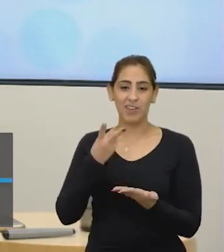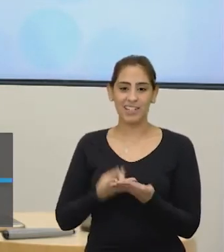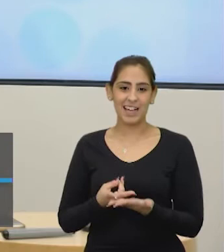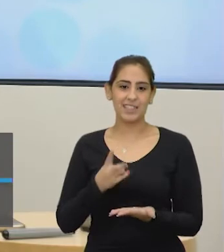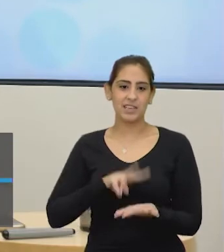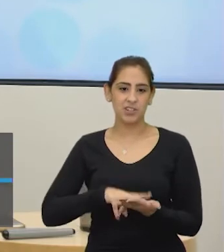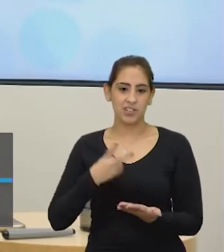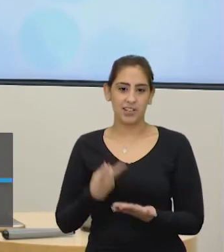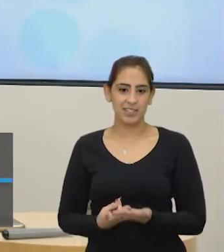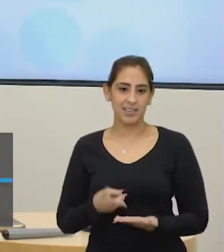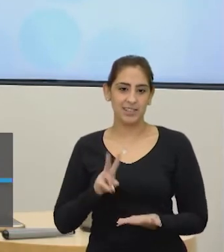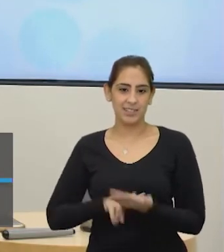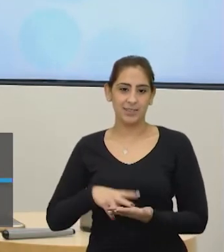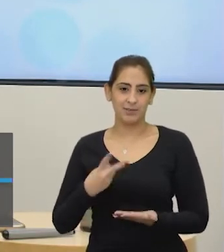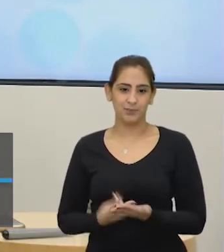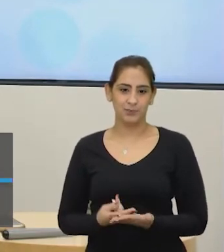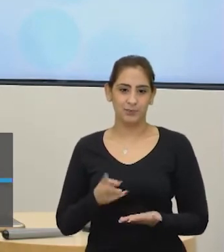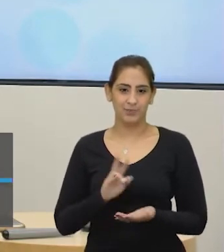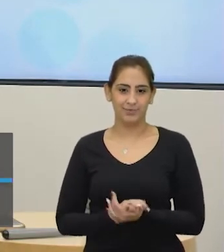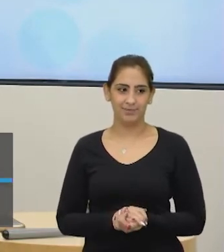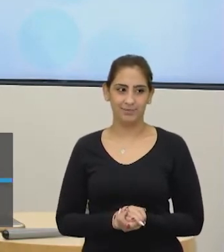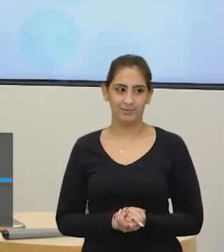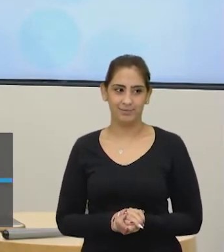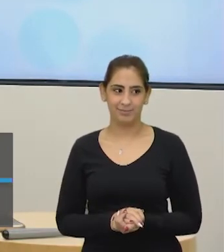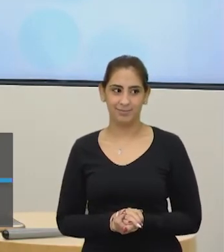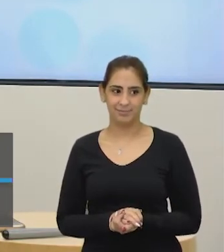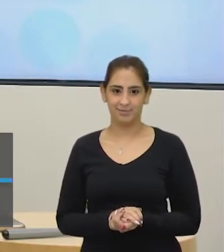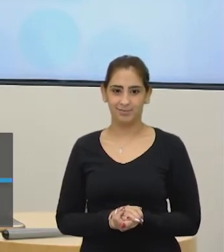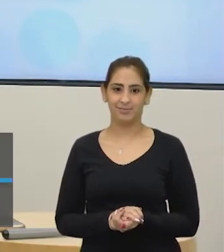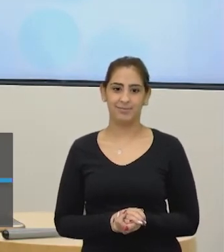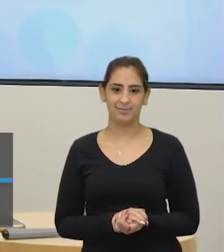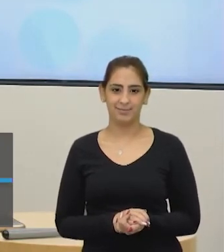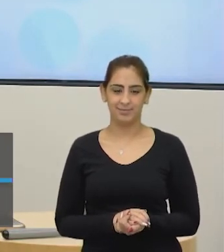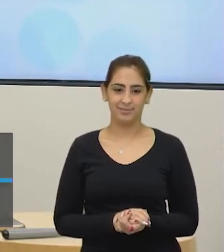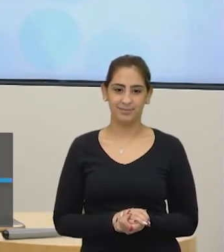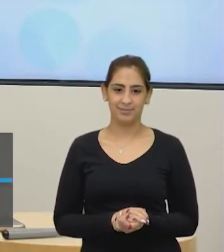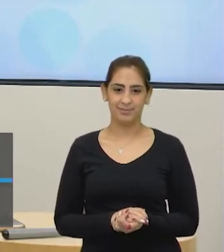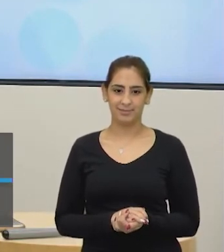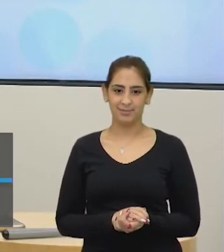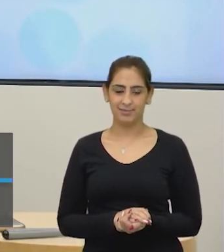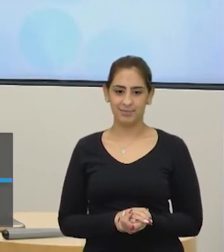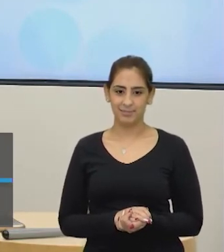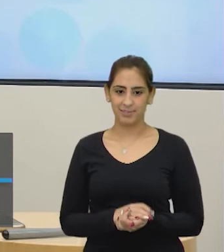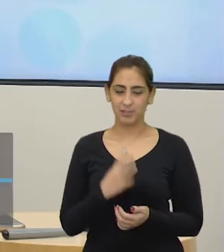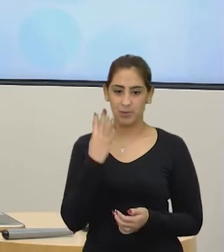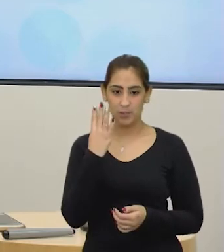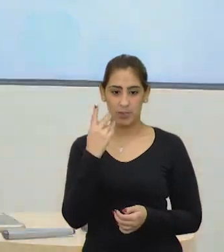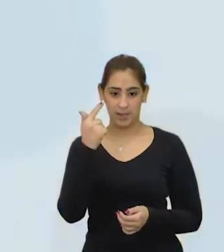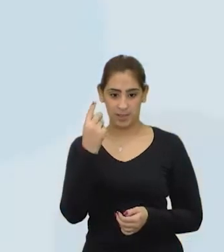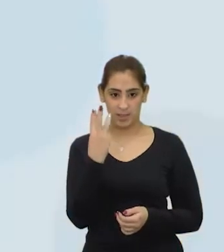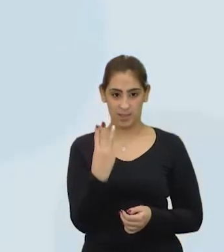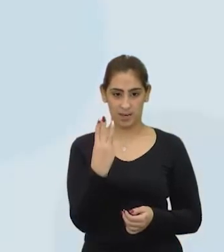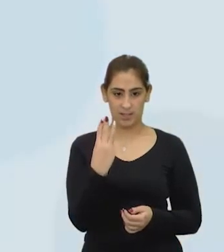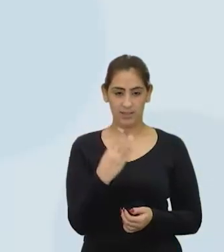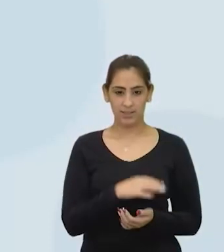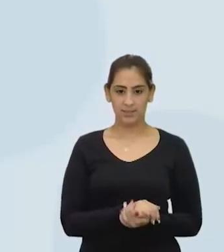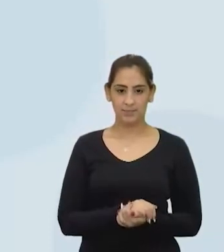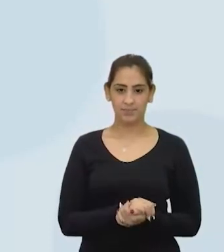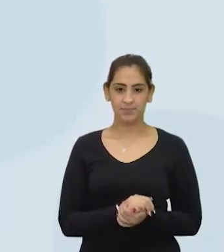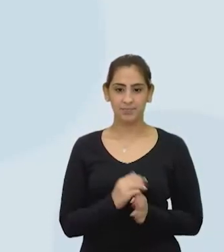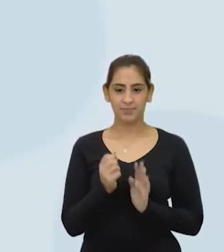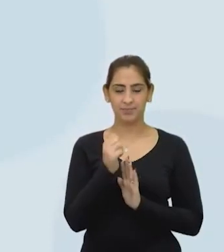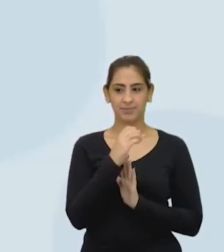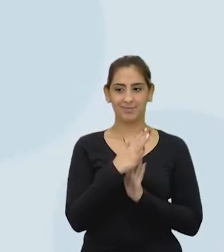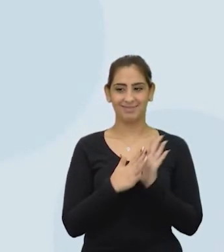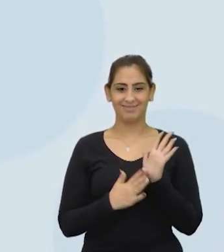áudio do podcast, né? Então eu preciso que vocês abram o caderno do volume 3, na página 43, como está aí na tela, ó. Põe na tela para eles, ó.